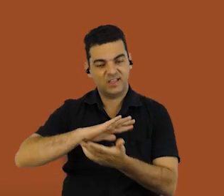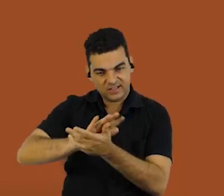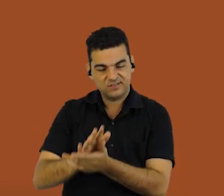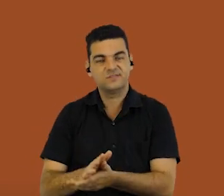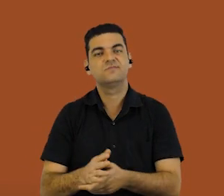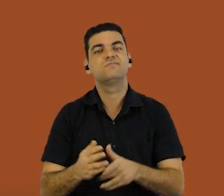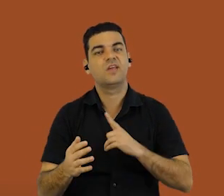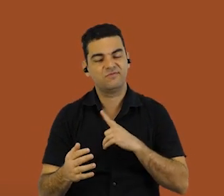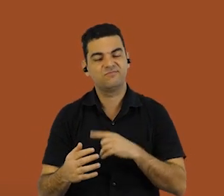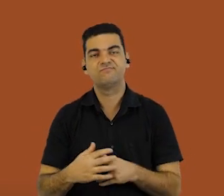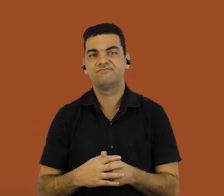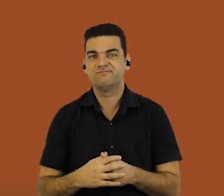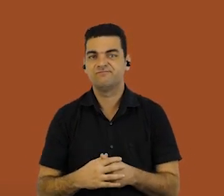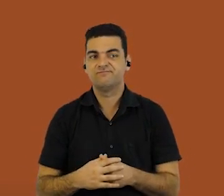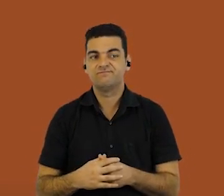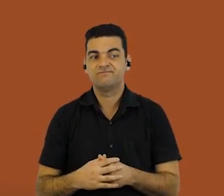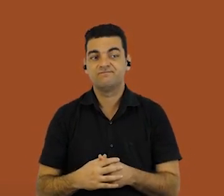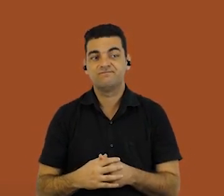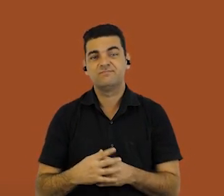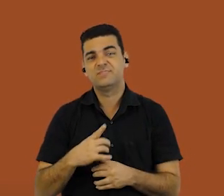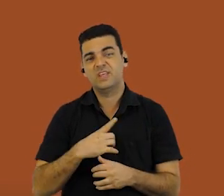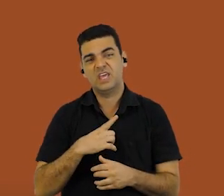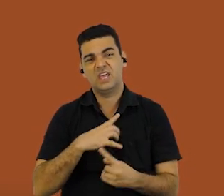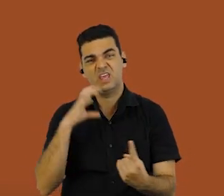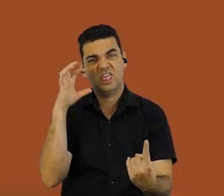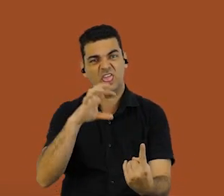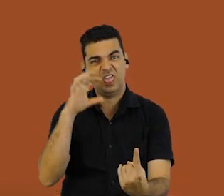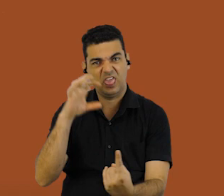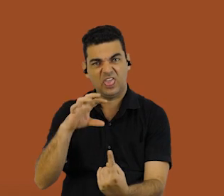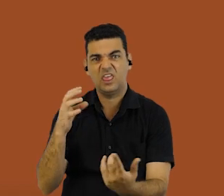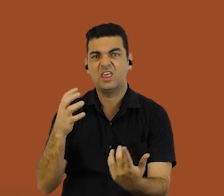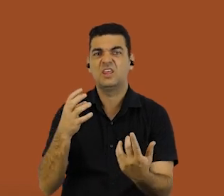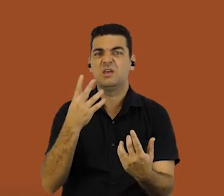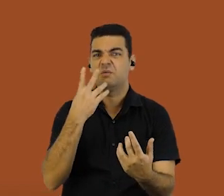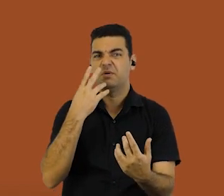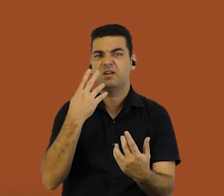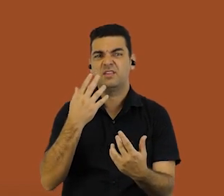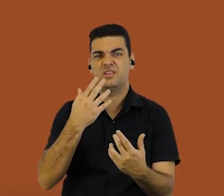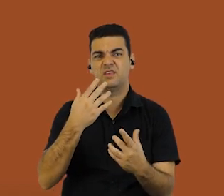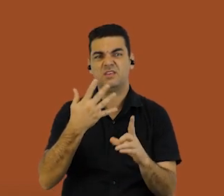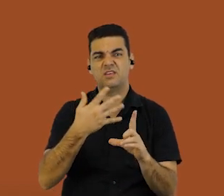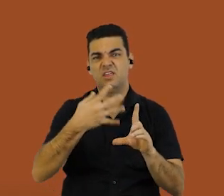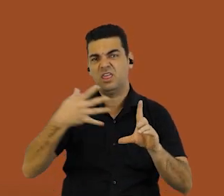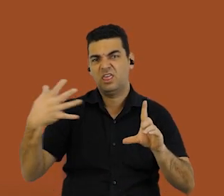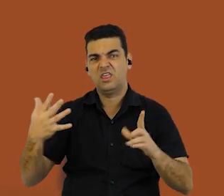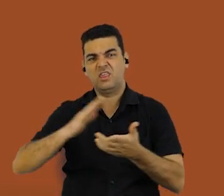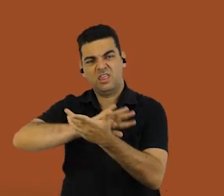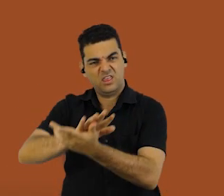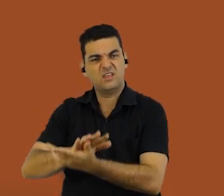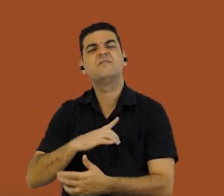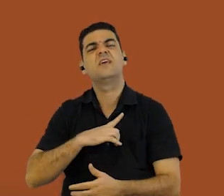racista, né? Além de homofóbico e demais outras coisas, né? Assim, é preciso